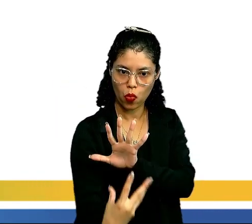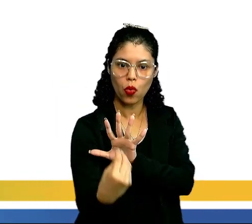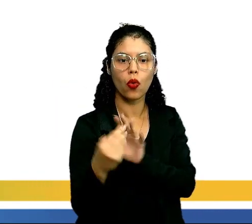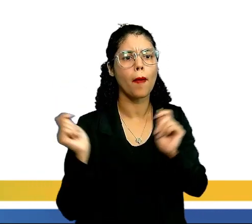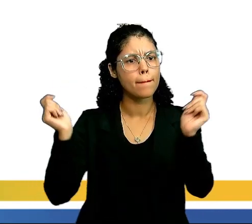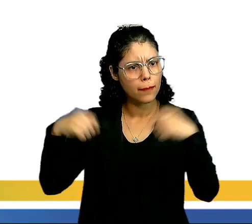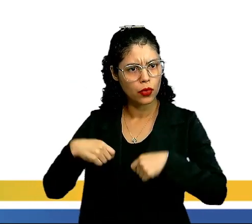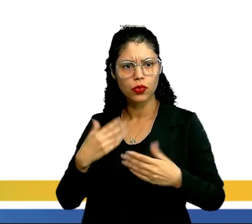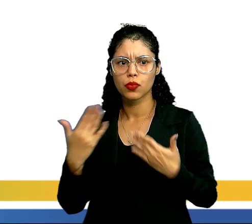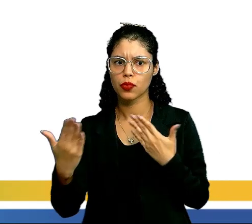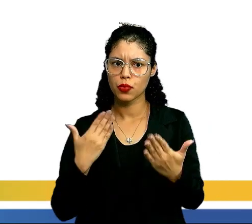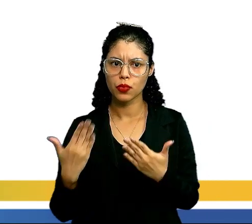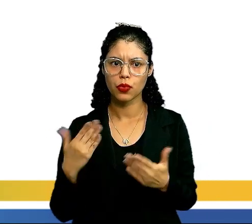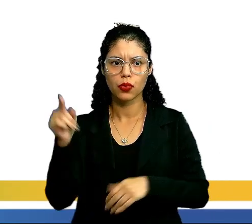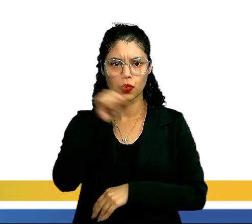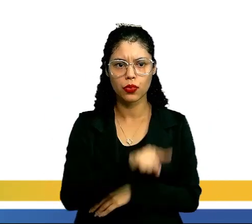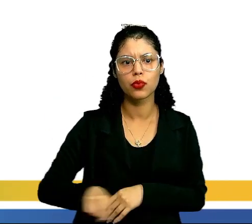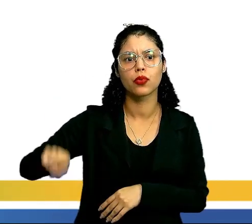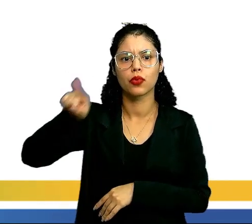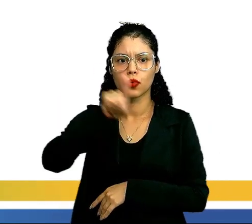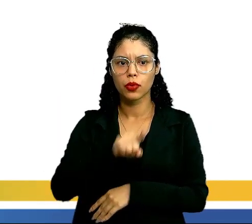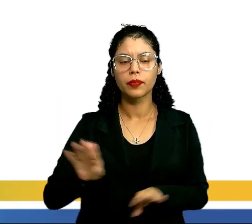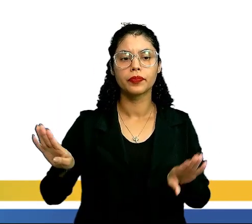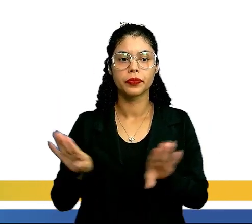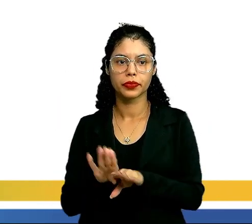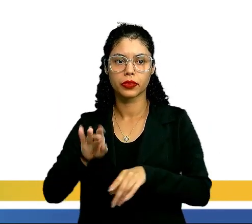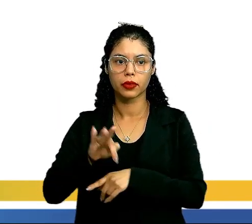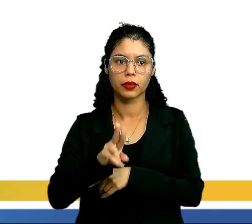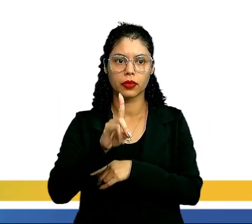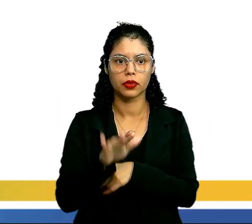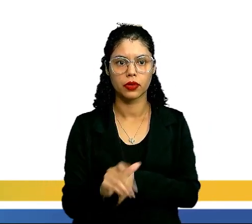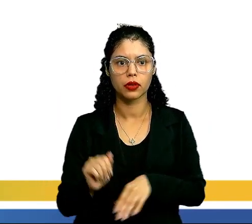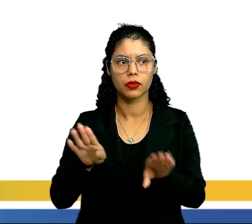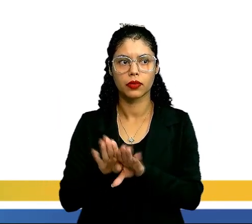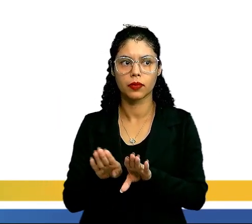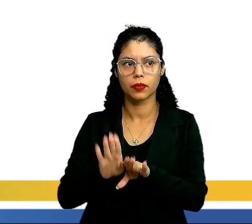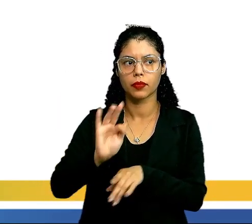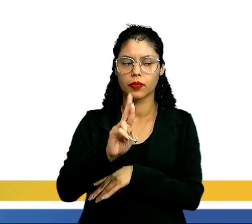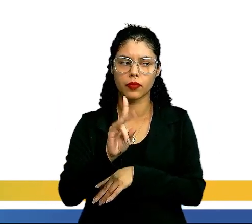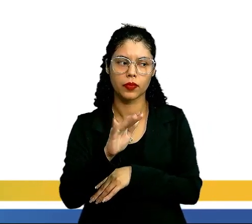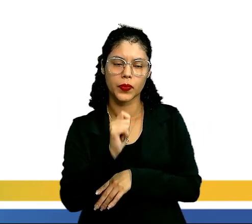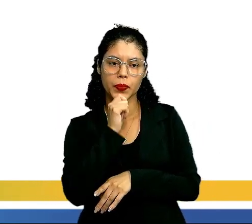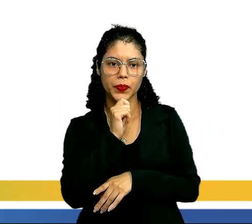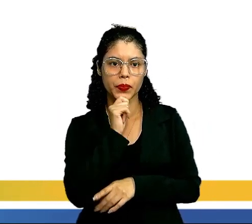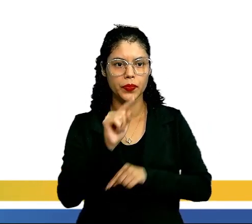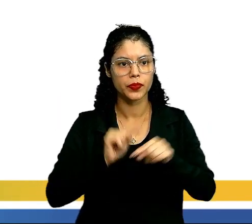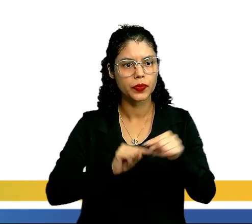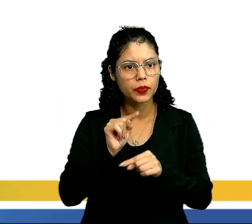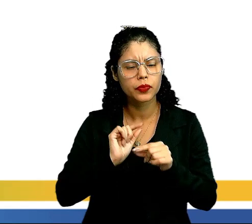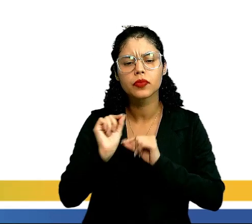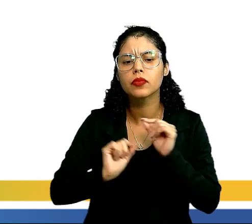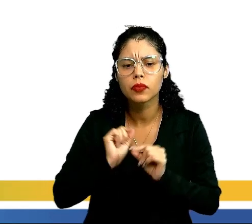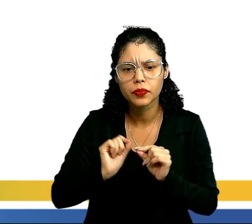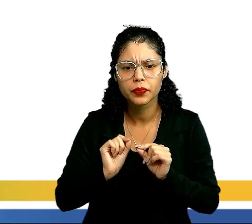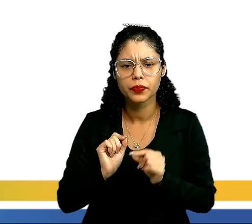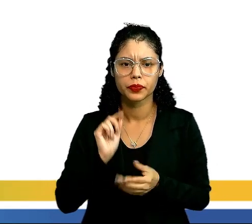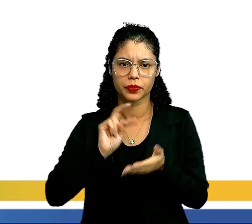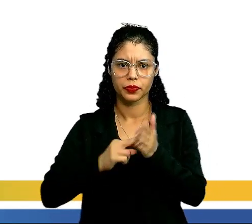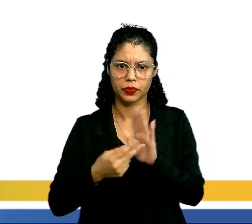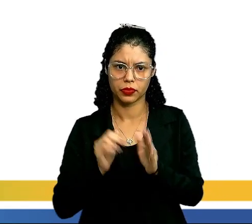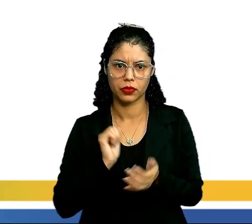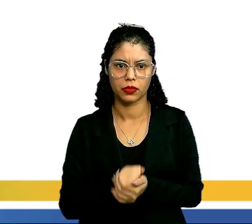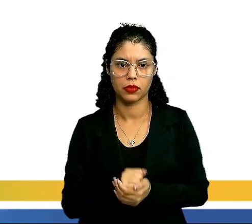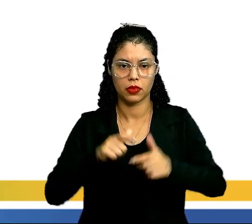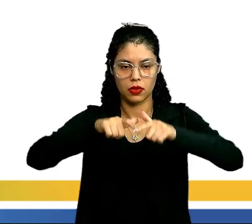possui paralelos circulares e meridianos radiais. O que isso quer dizer? Quer dizer que